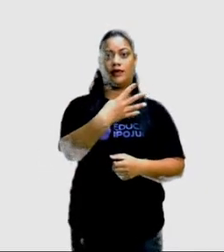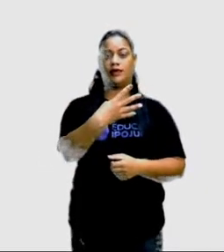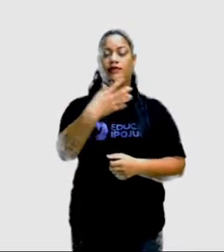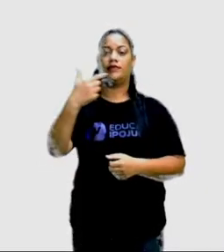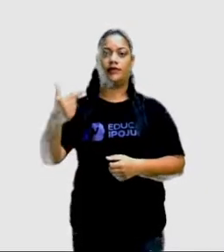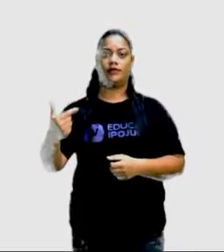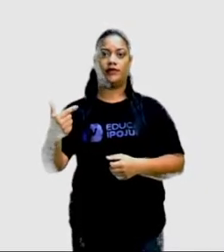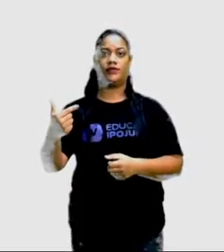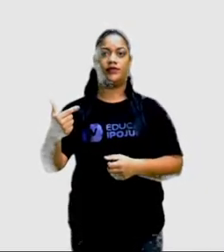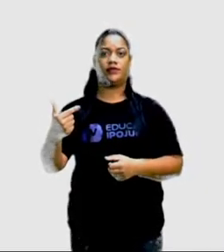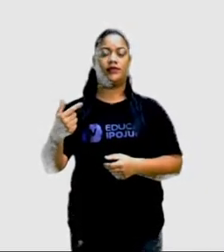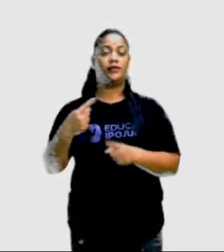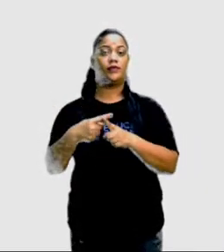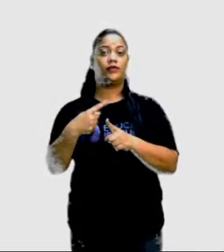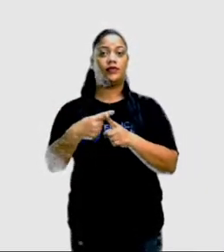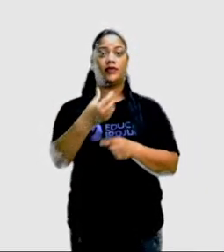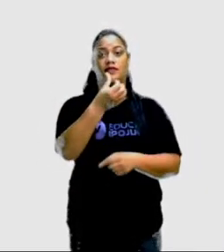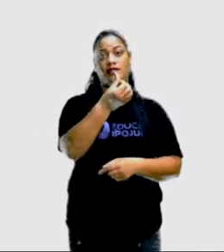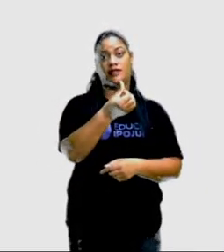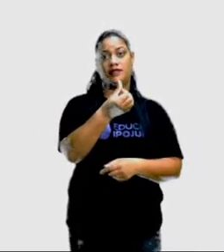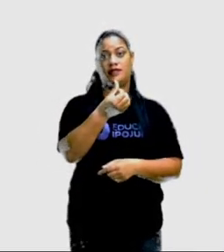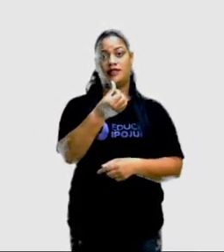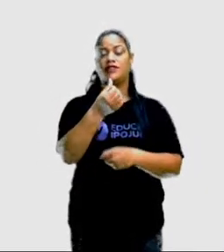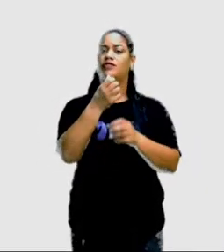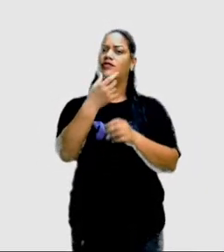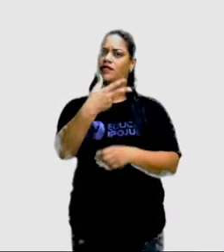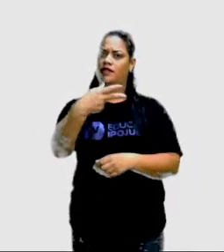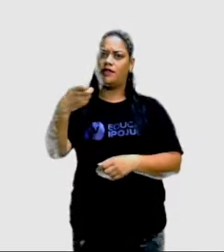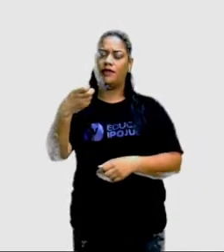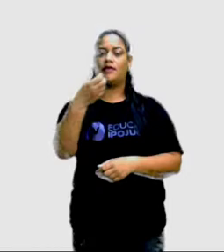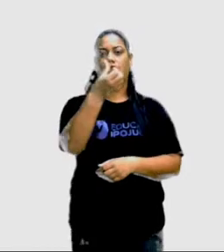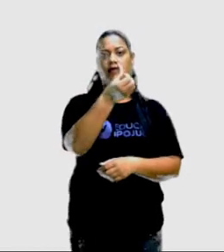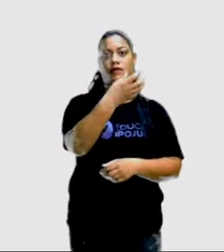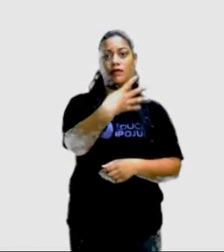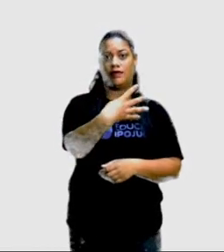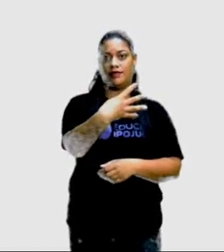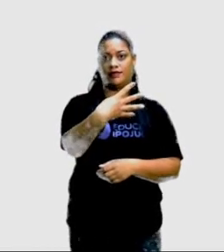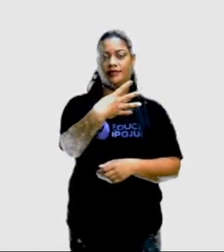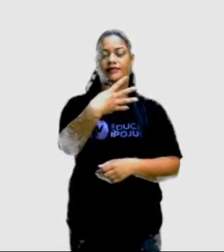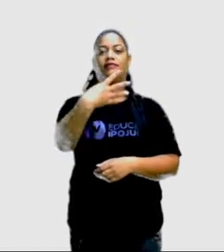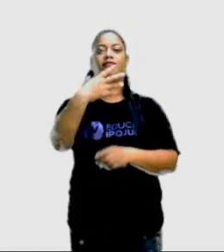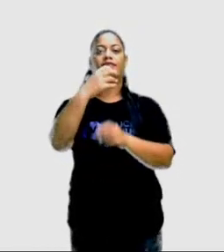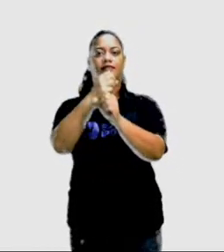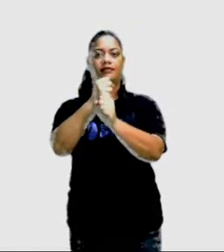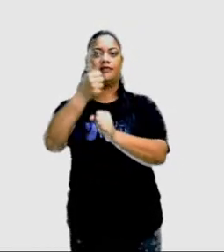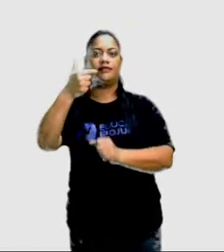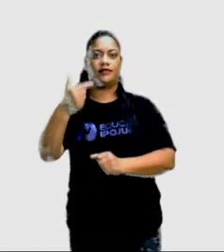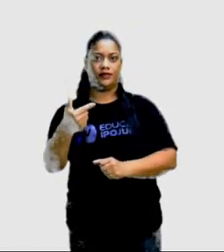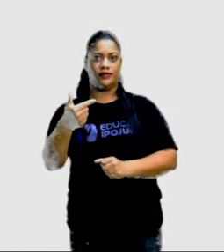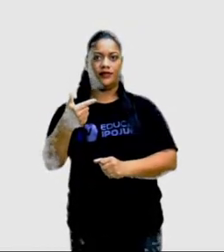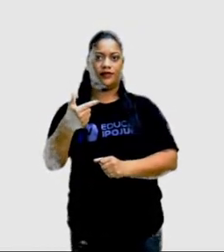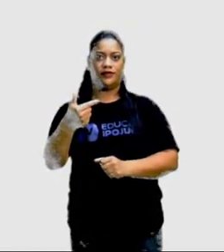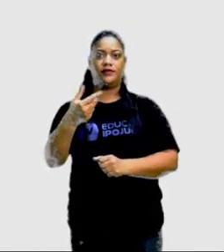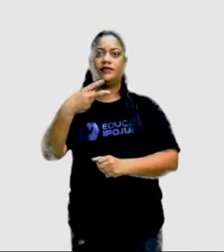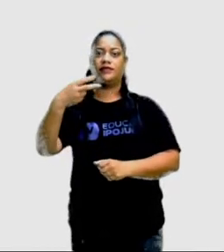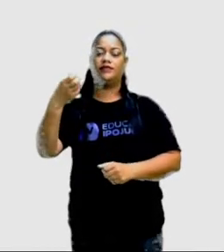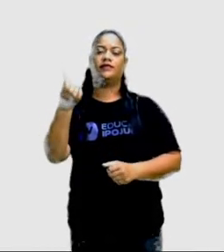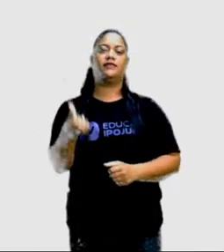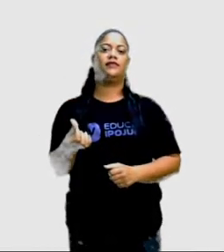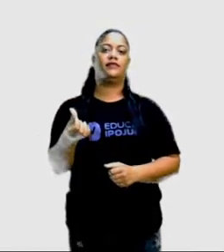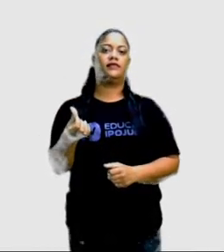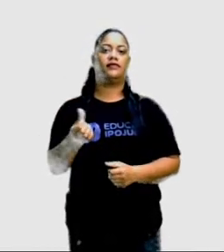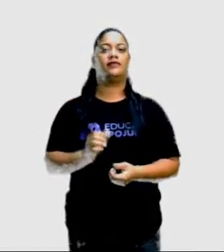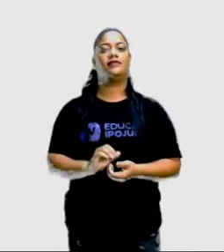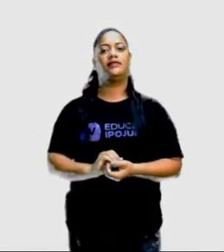e 2. Porque 6 é igual a 4 mais 2, não é isso? Eu tenho 4, com mais 2 eu tenho